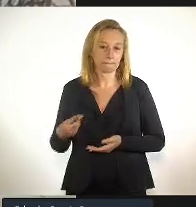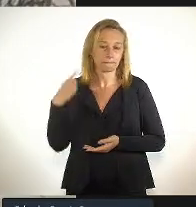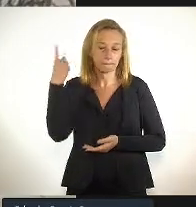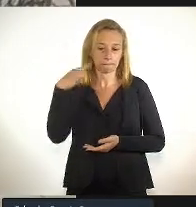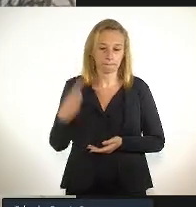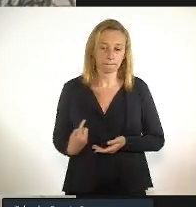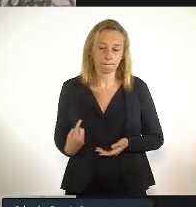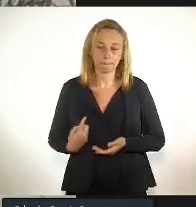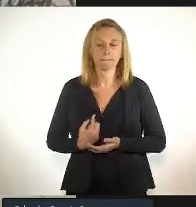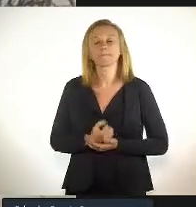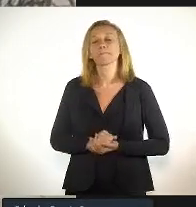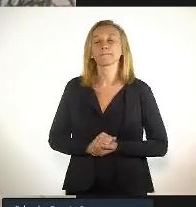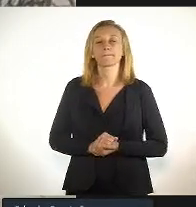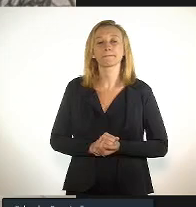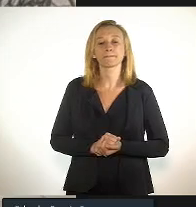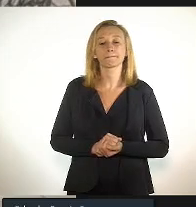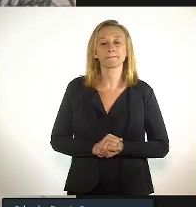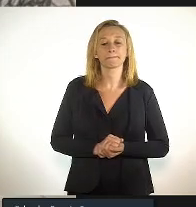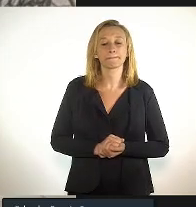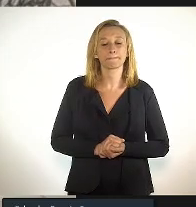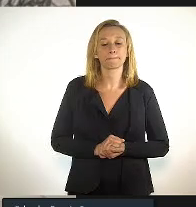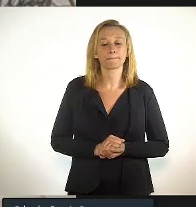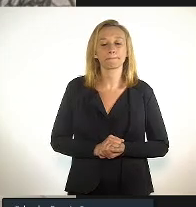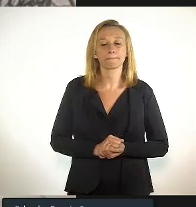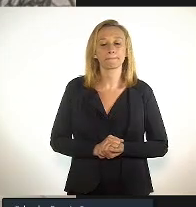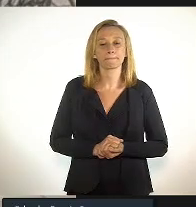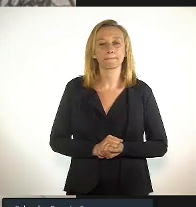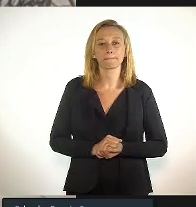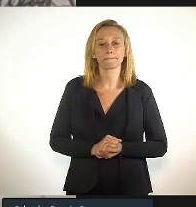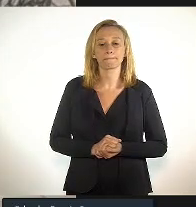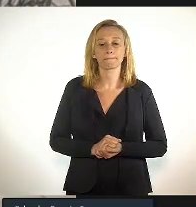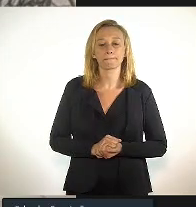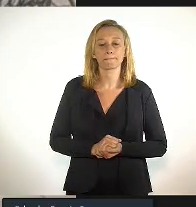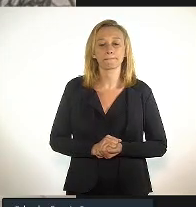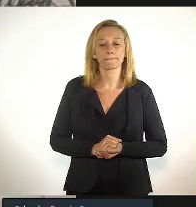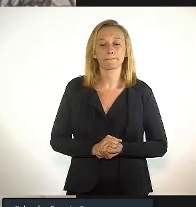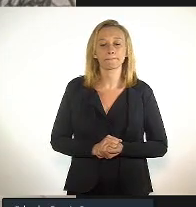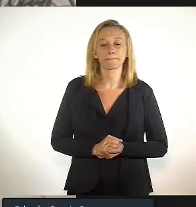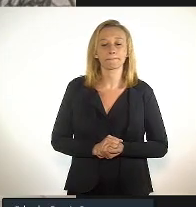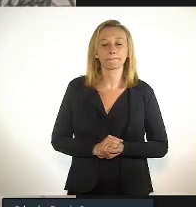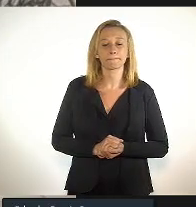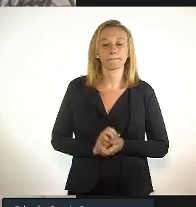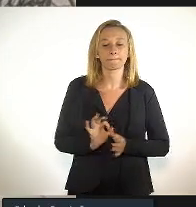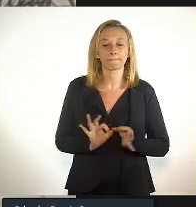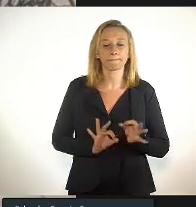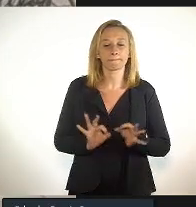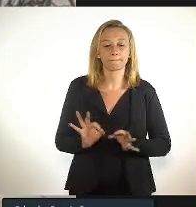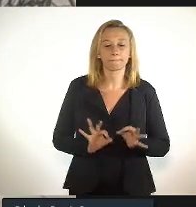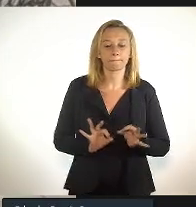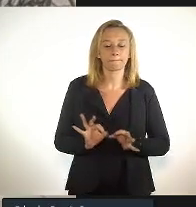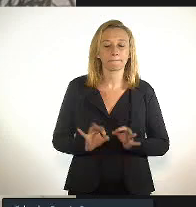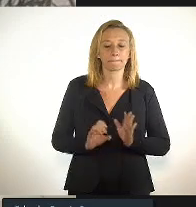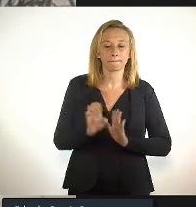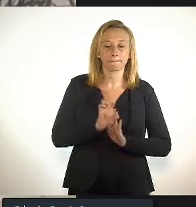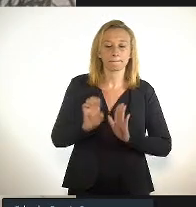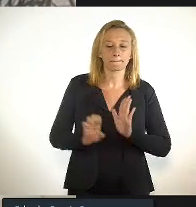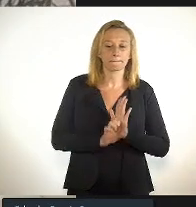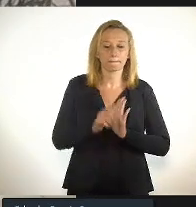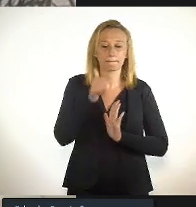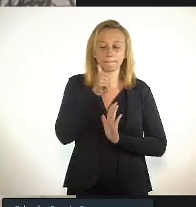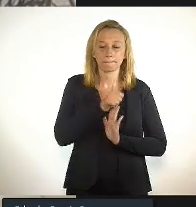deputada Dani Monteiro, no que tange a um aprimoramento do Estatuto da